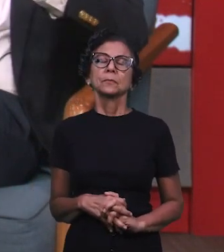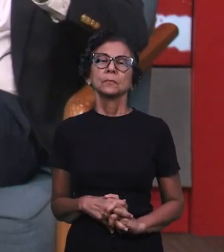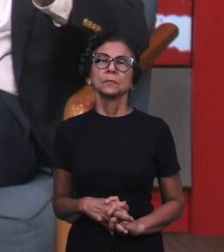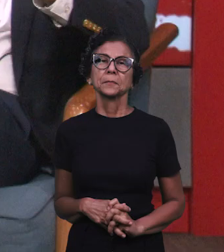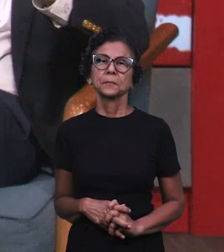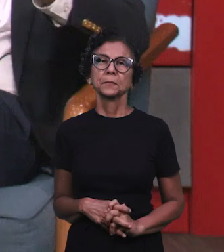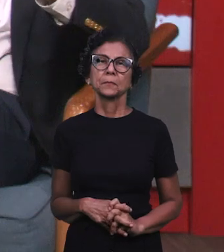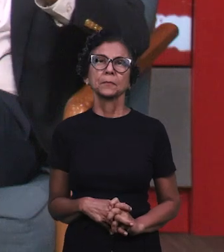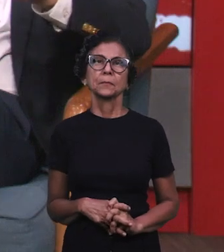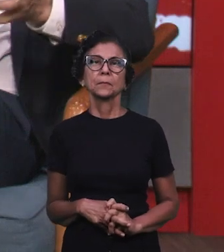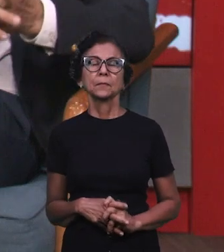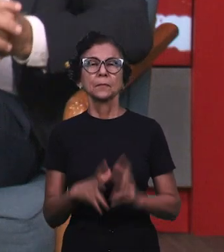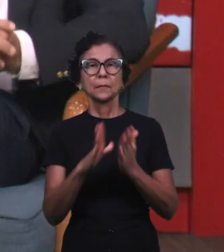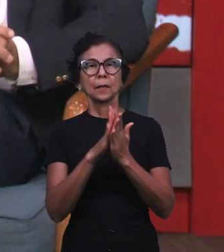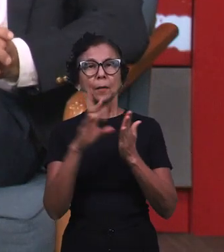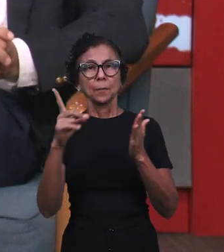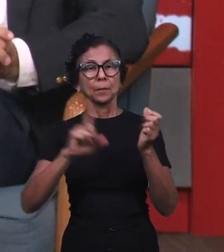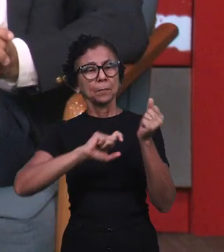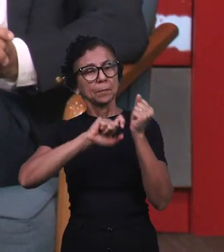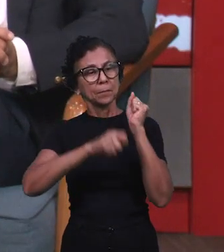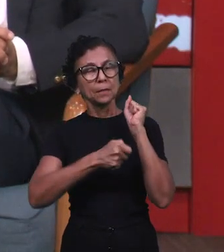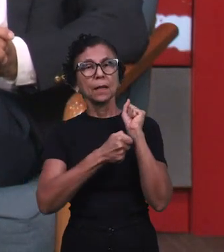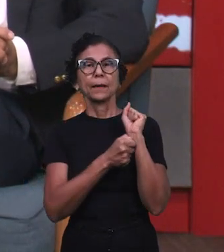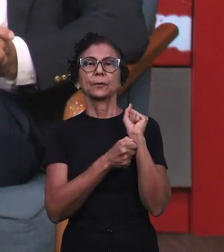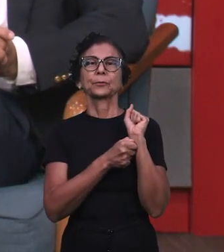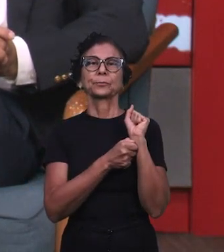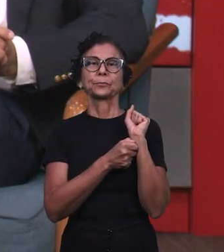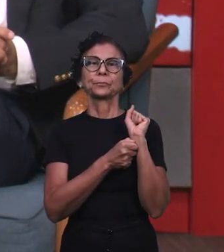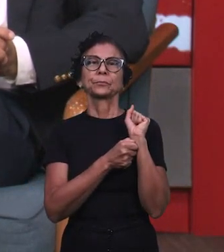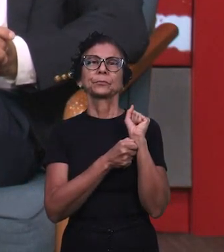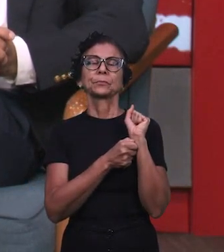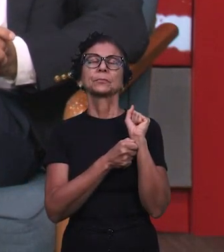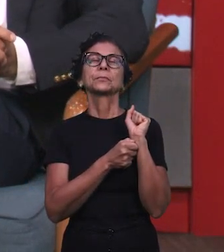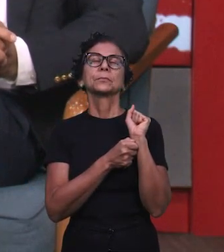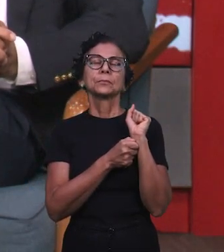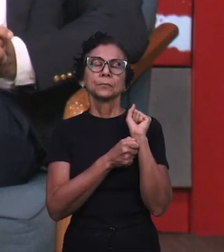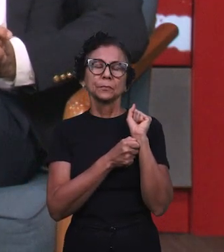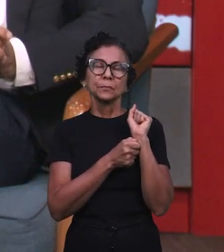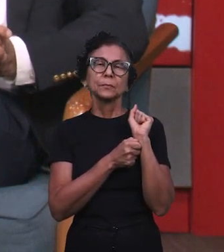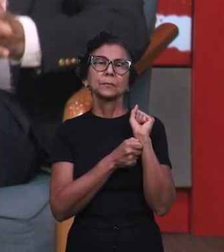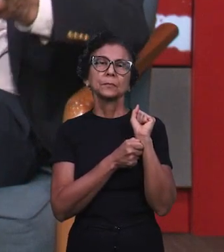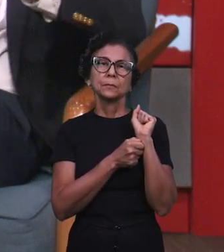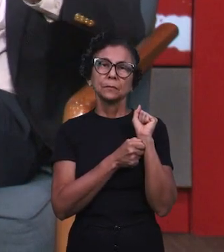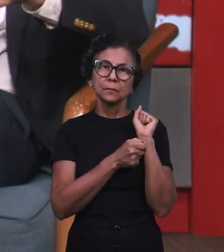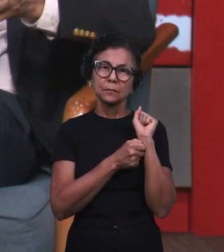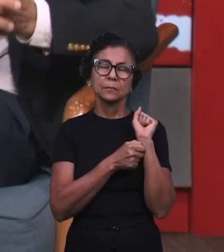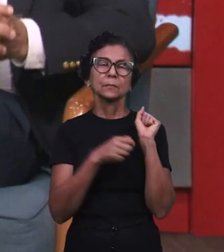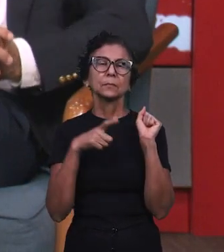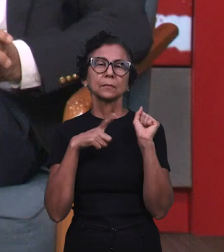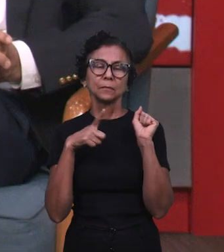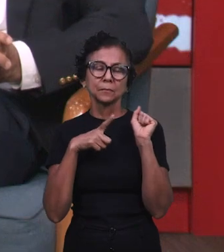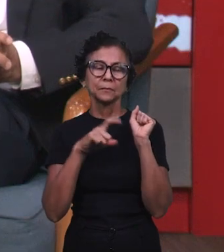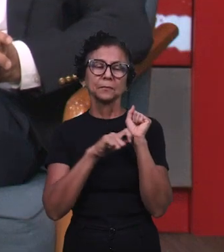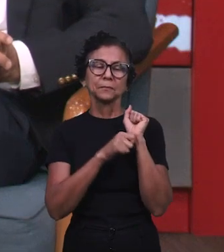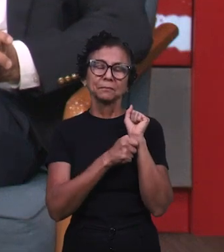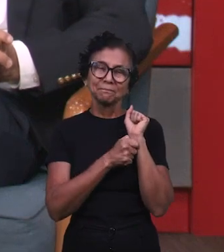a palavra é um mistério. A palavra é um mistério. Ela tem um